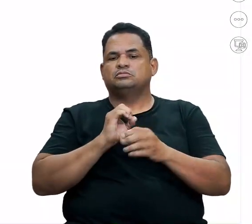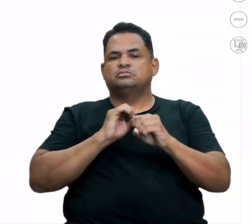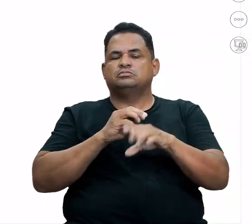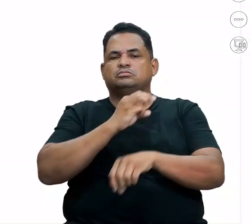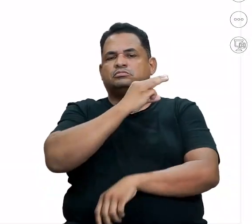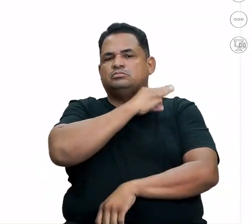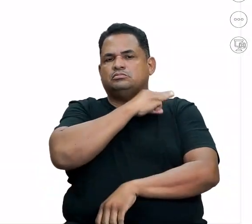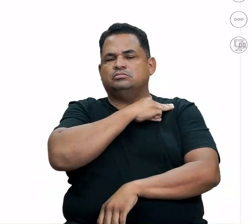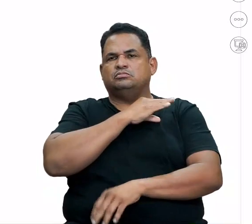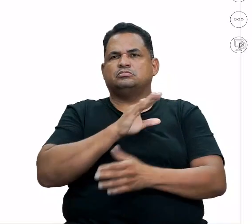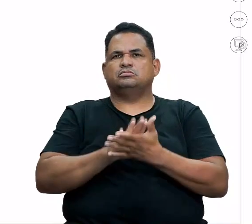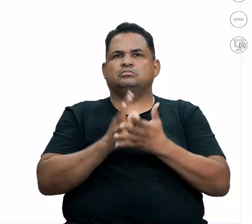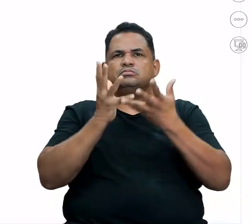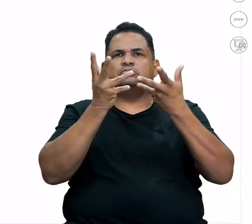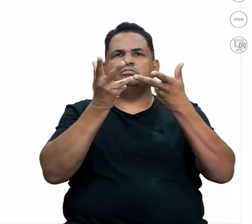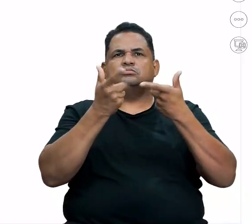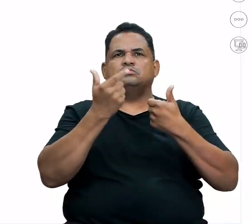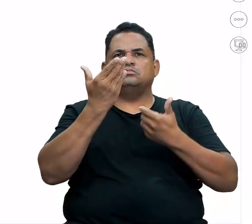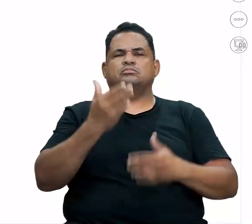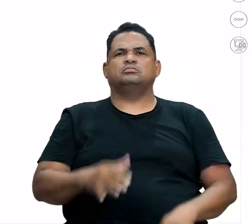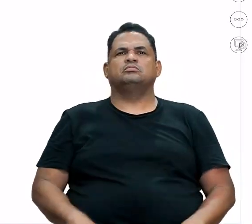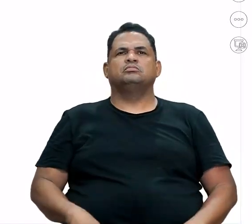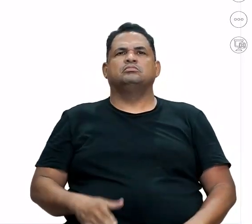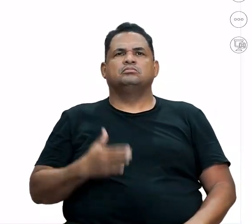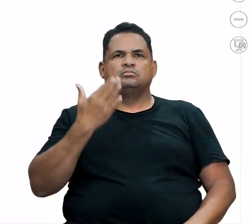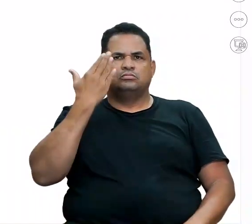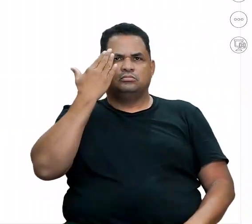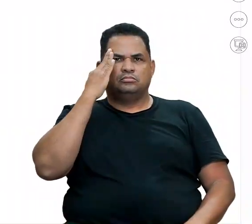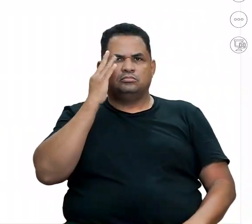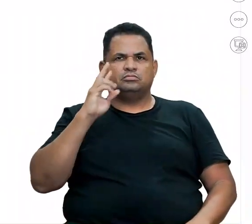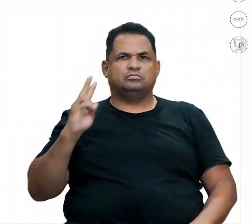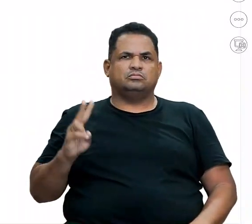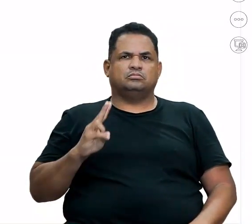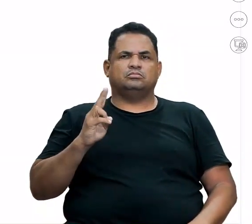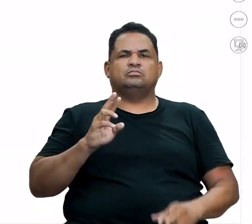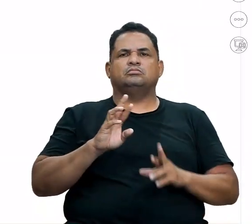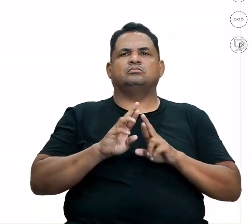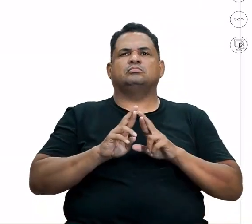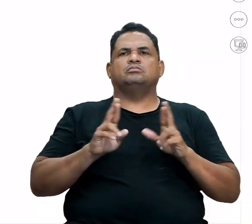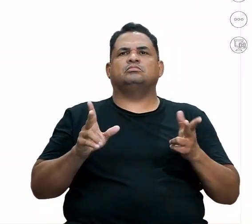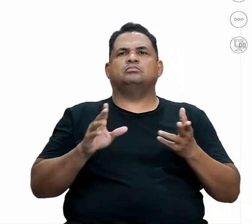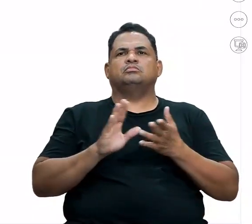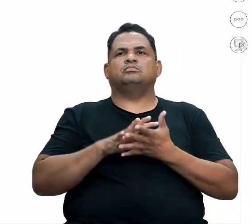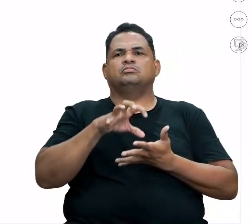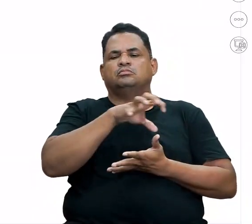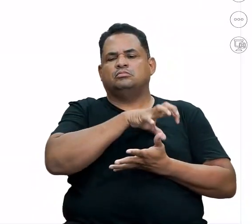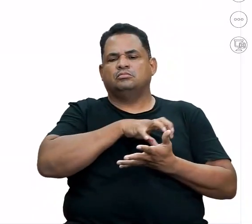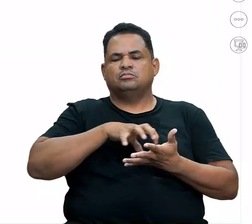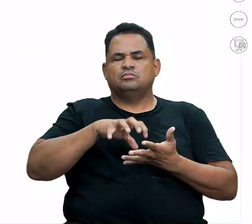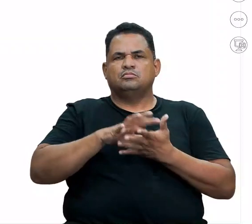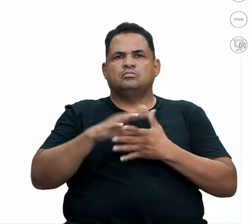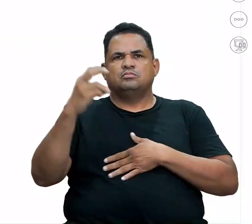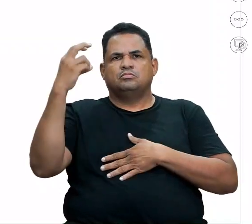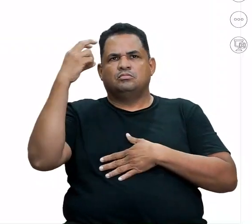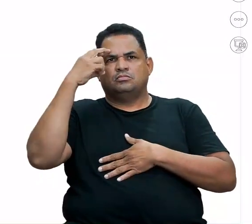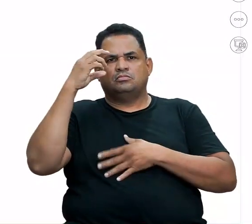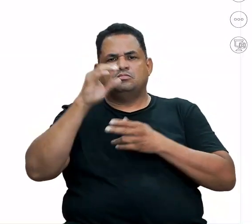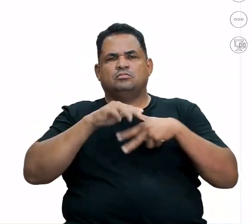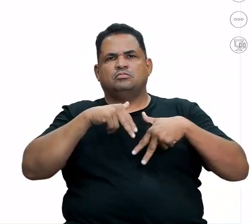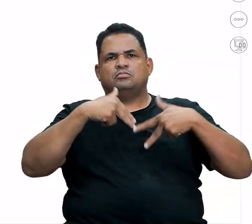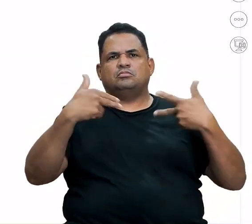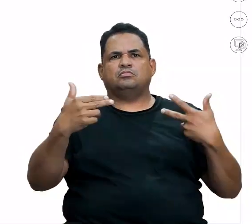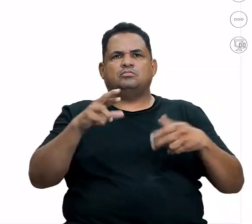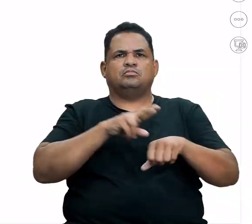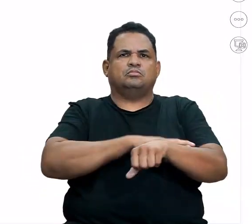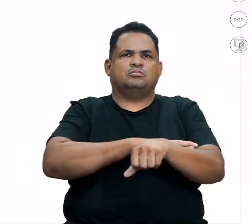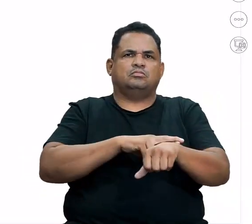Nossa habilidade da aula de hoje é compreender e valorizar as diferentes manifestações culturais de etnias, né?